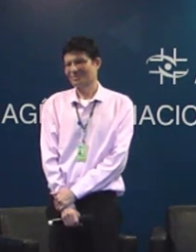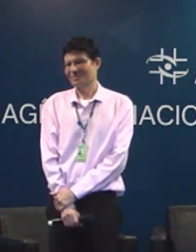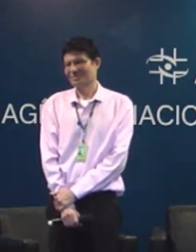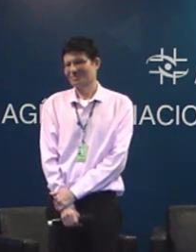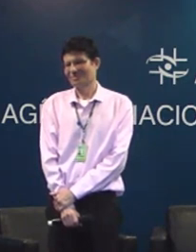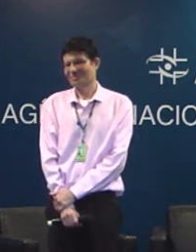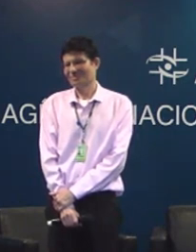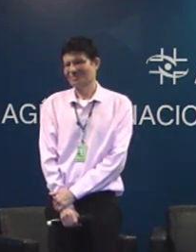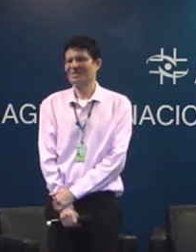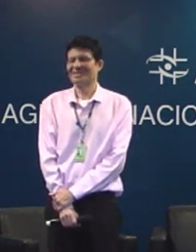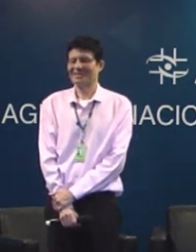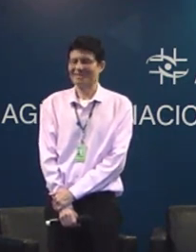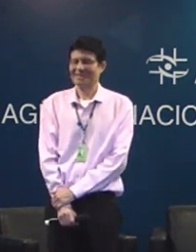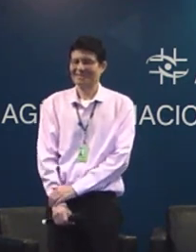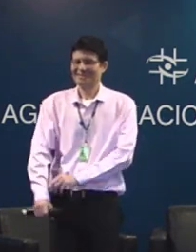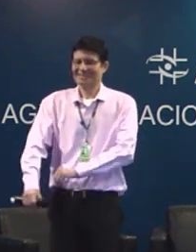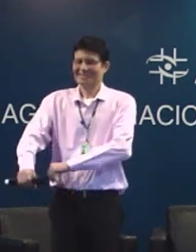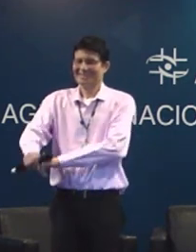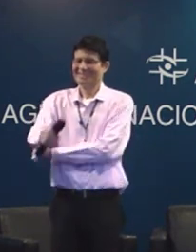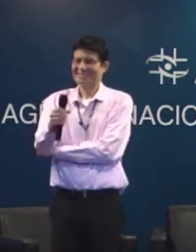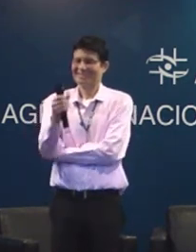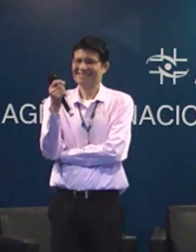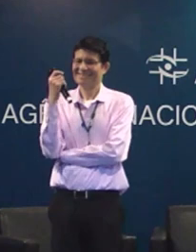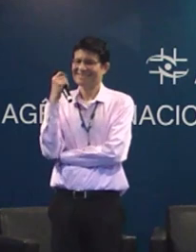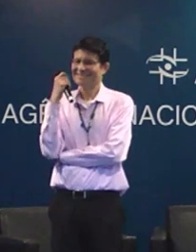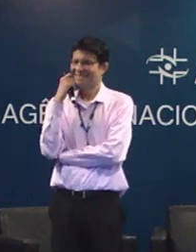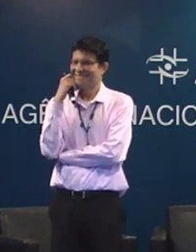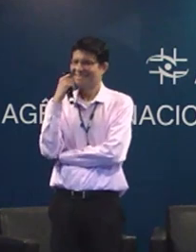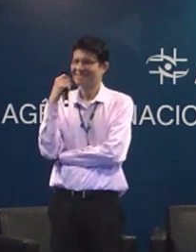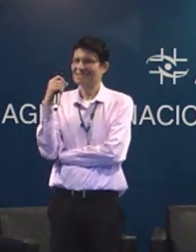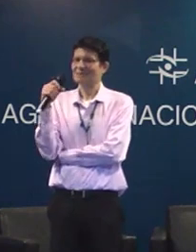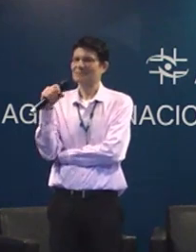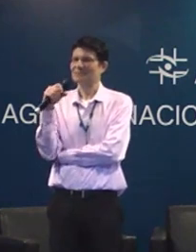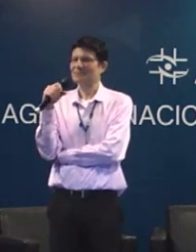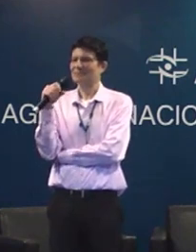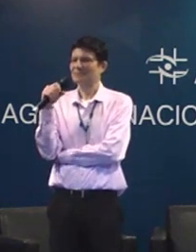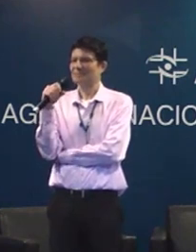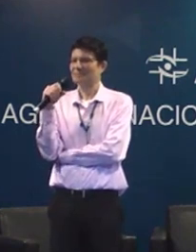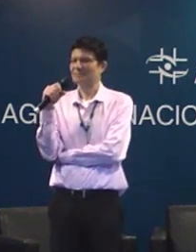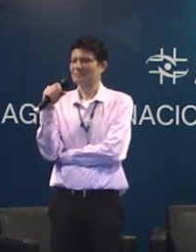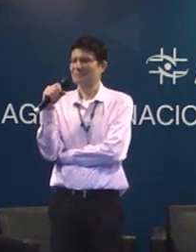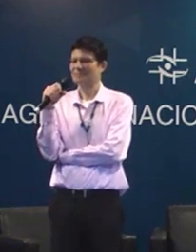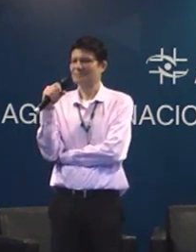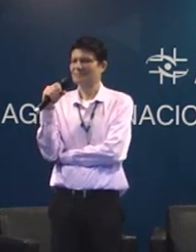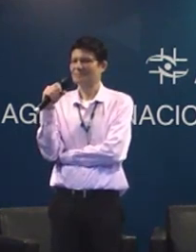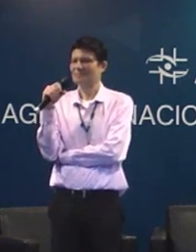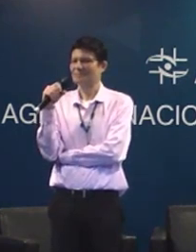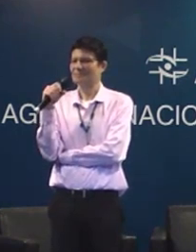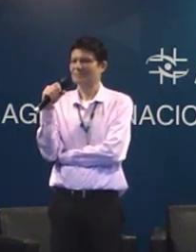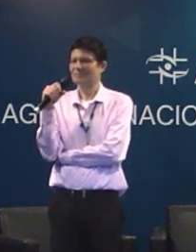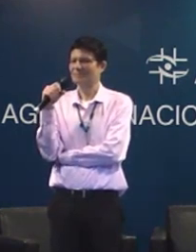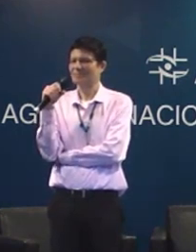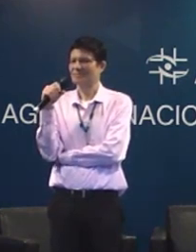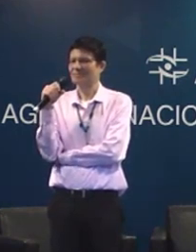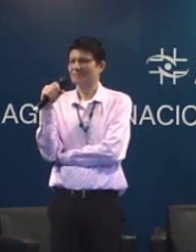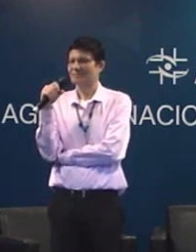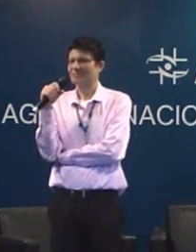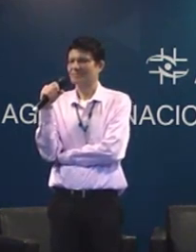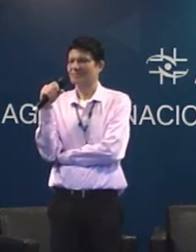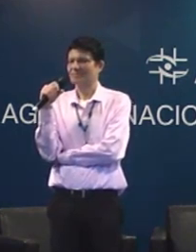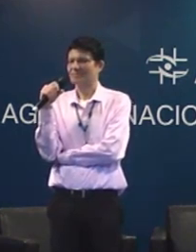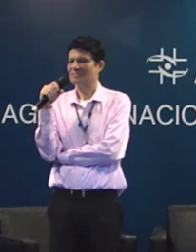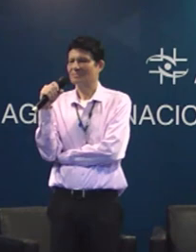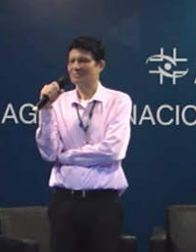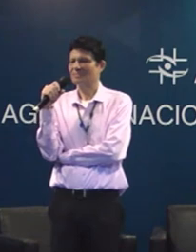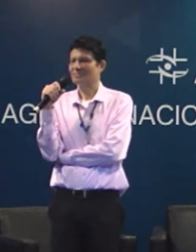admirador de águias. Então, a partir do momento que a gente vê as águias, a gente tenta se aproximar delas, porque elas têm conteúdo e muita competência, muito brilhantismo para